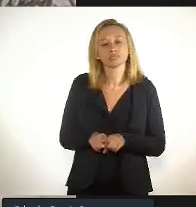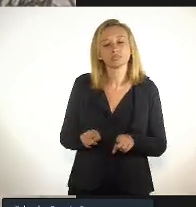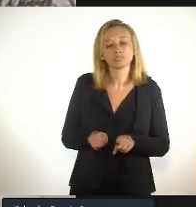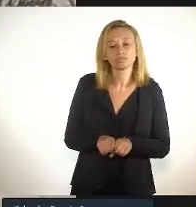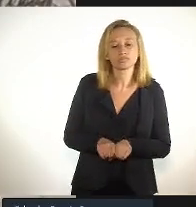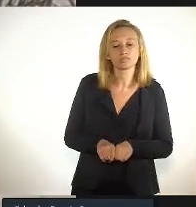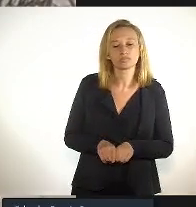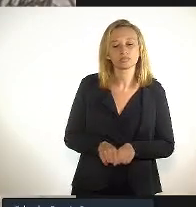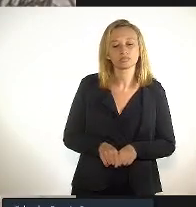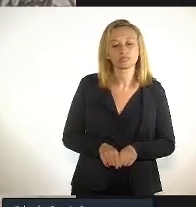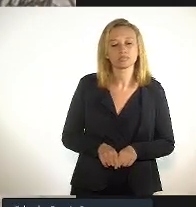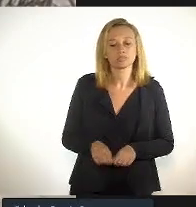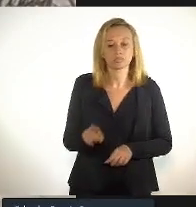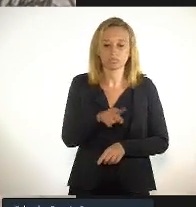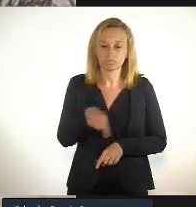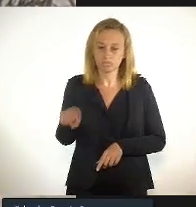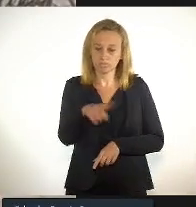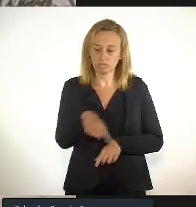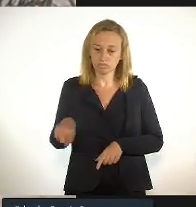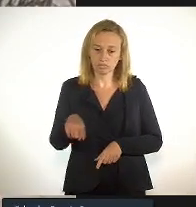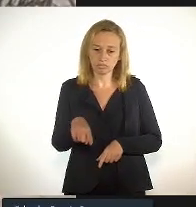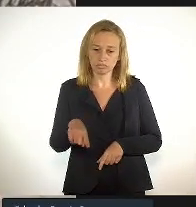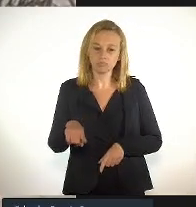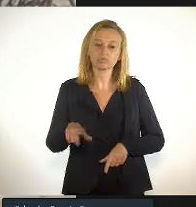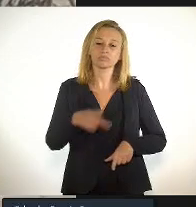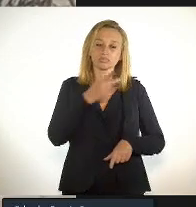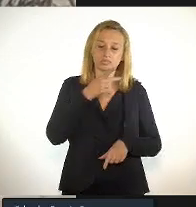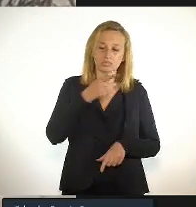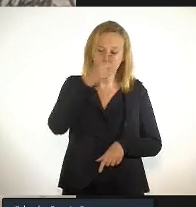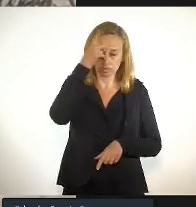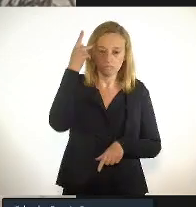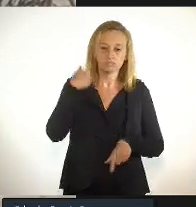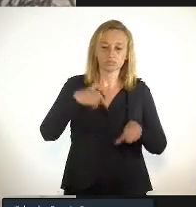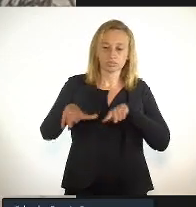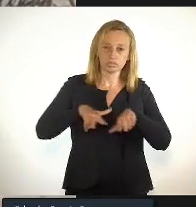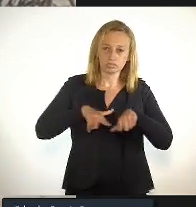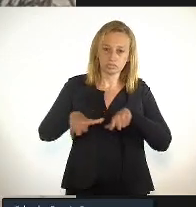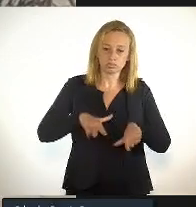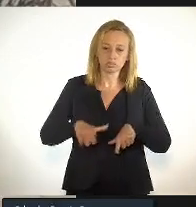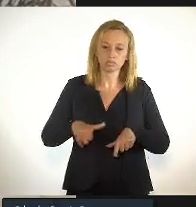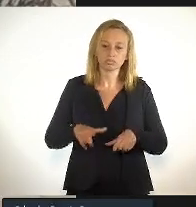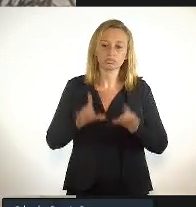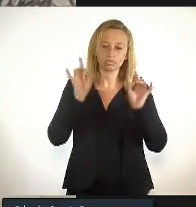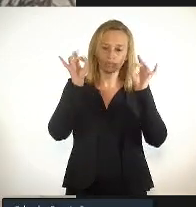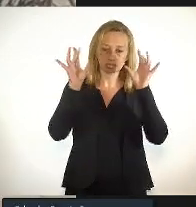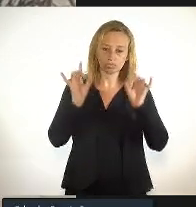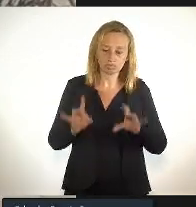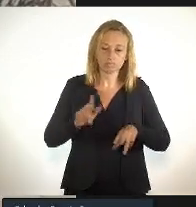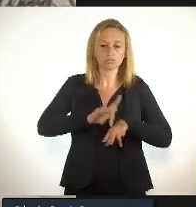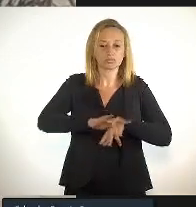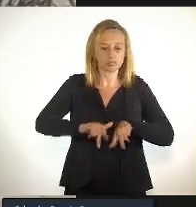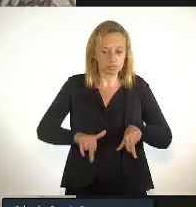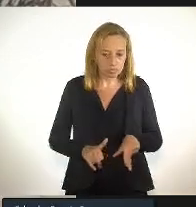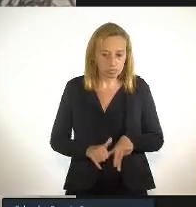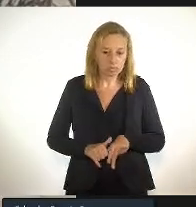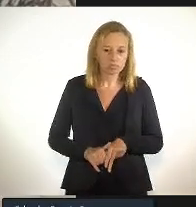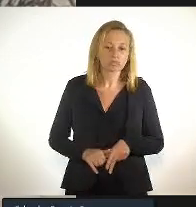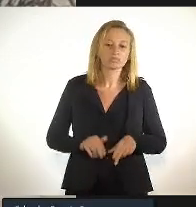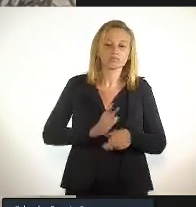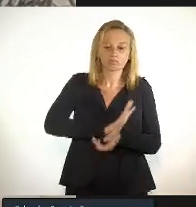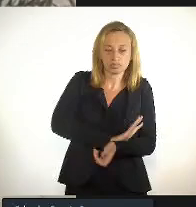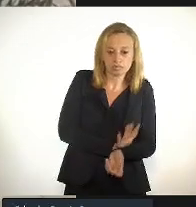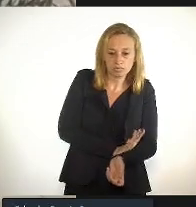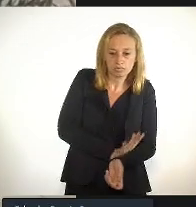de tudo, esses trabalhadores e essas trabalhadoras têm em especial um gênero, têm em especial uma